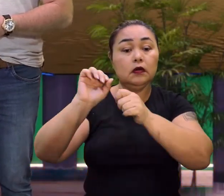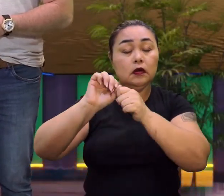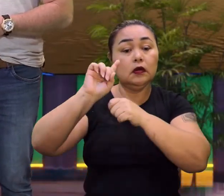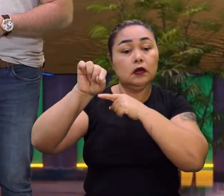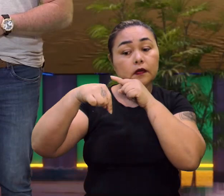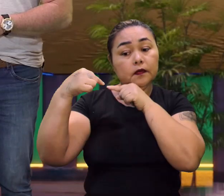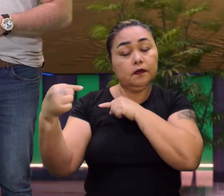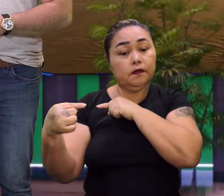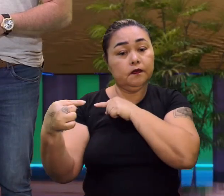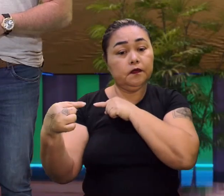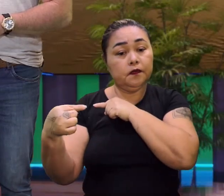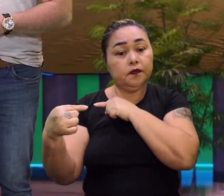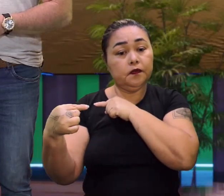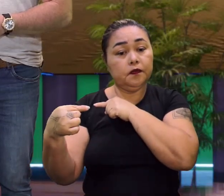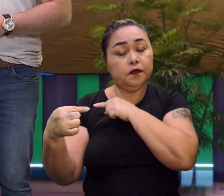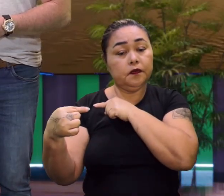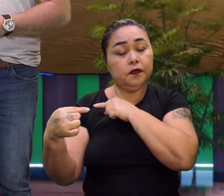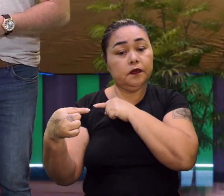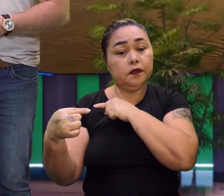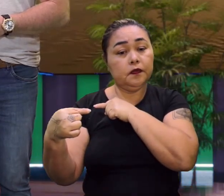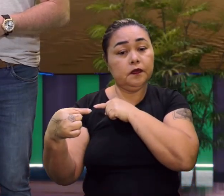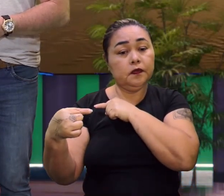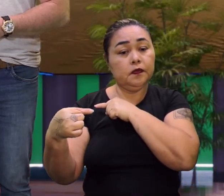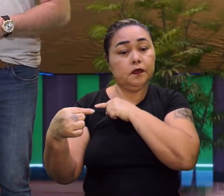fosse pela questão